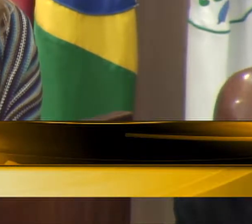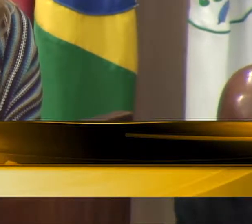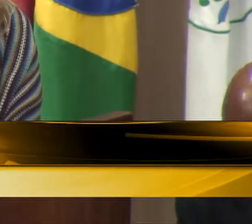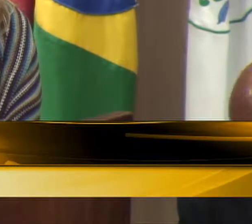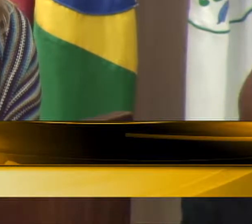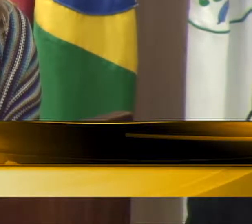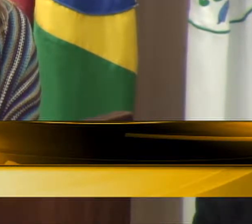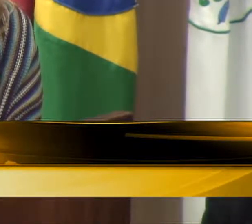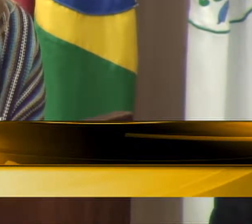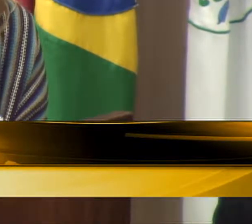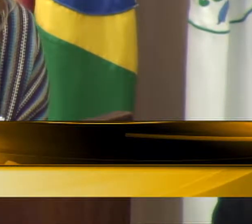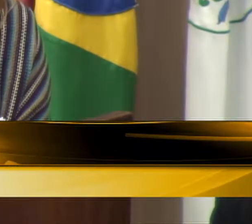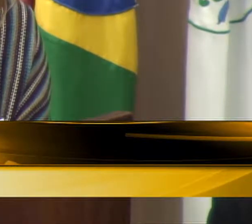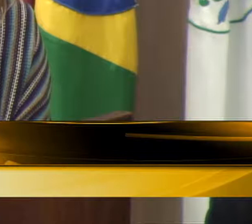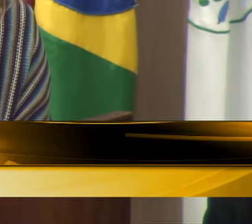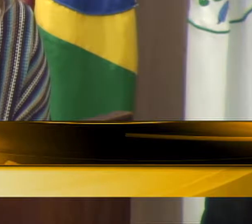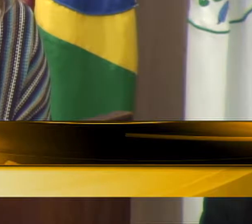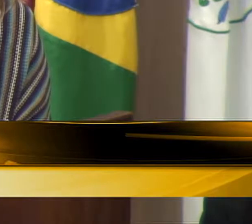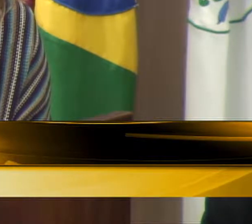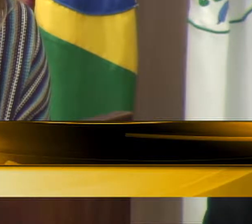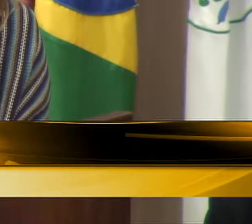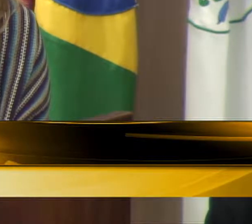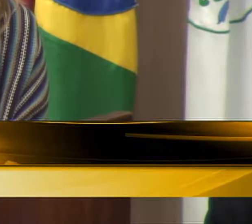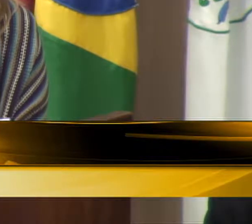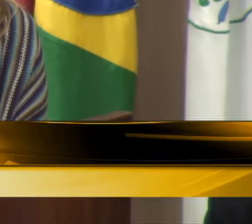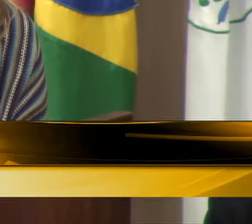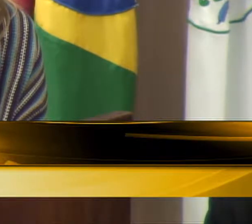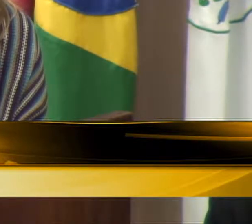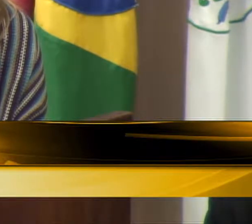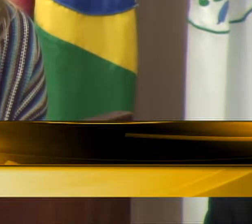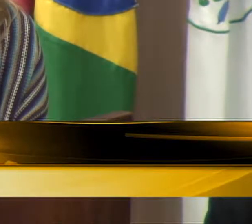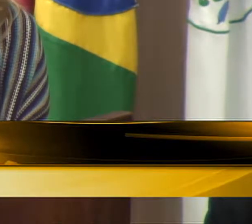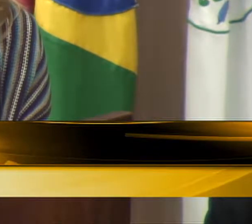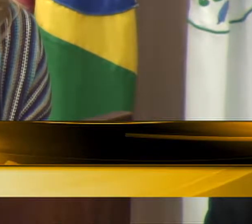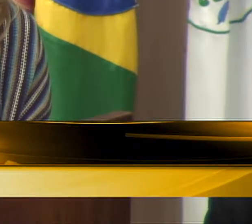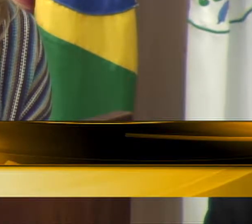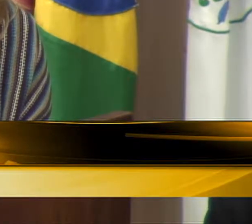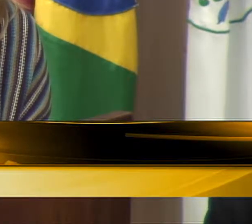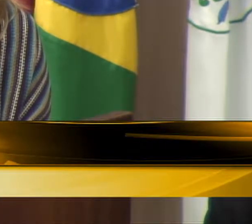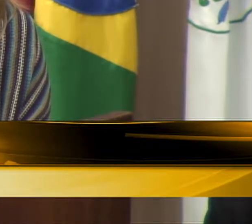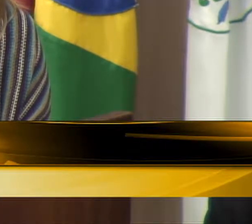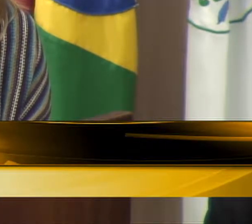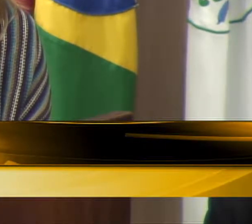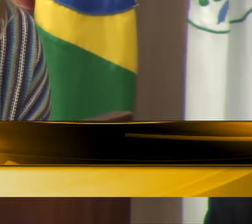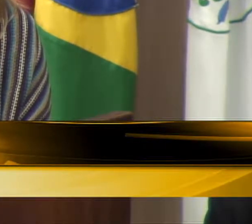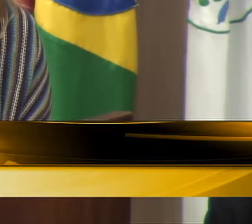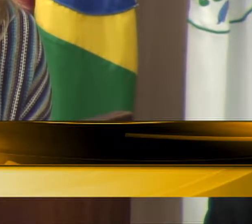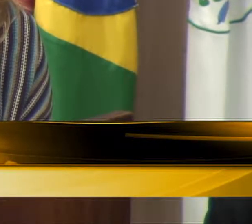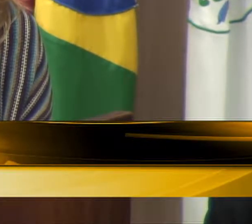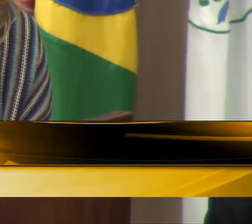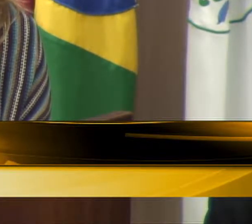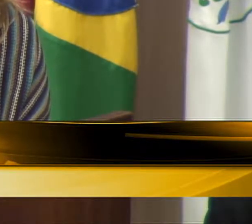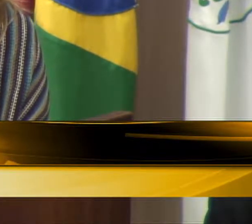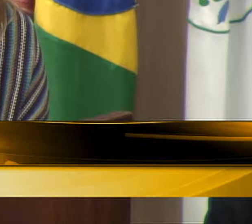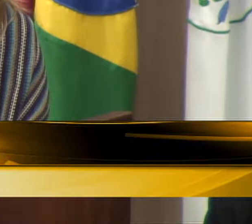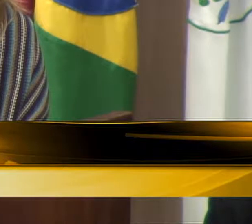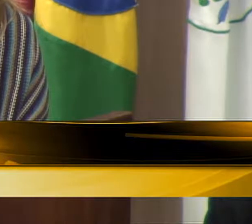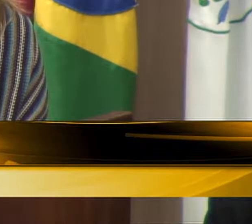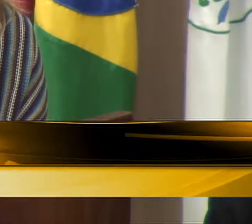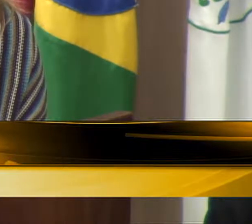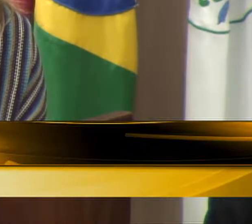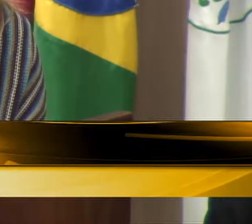no Hospital Geral, transformar as carências em oportunidades para engajar